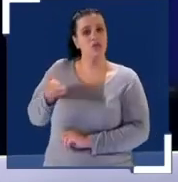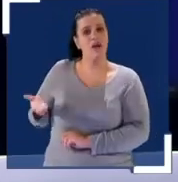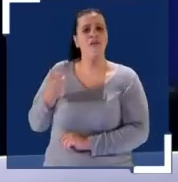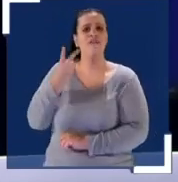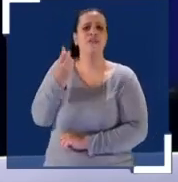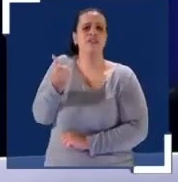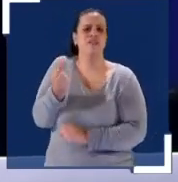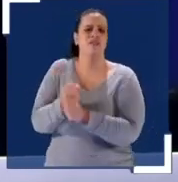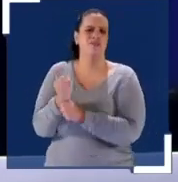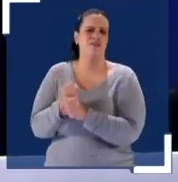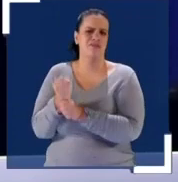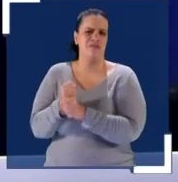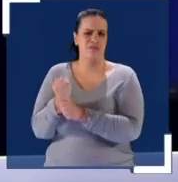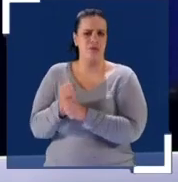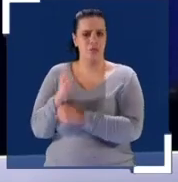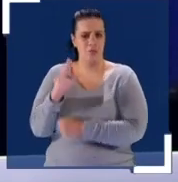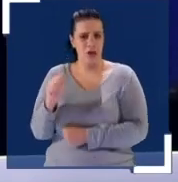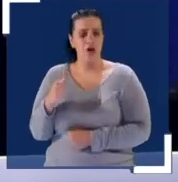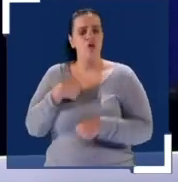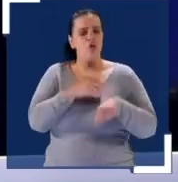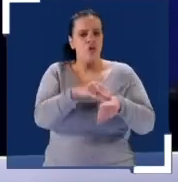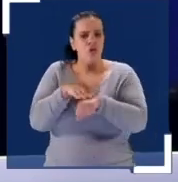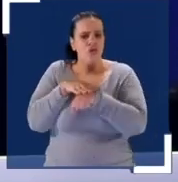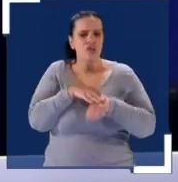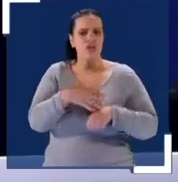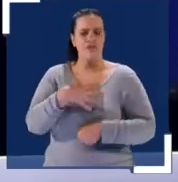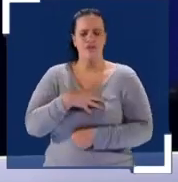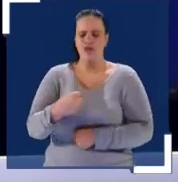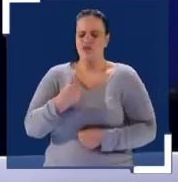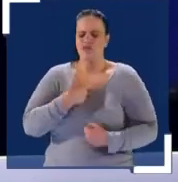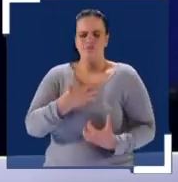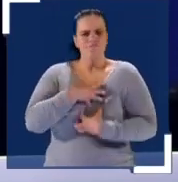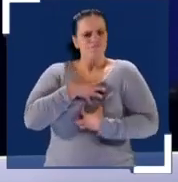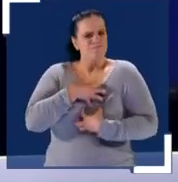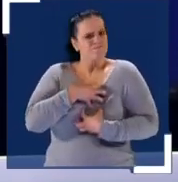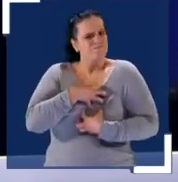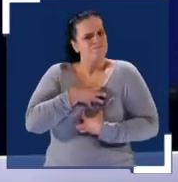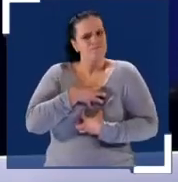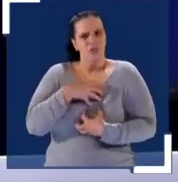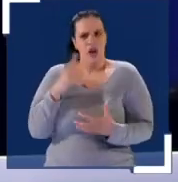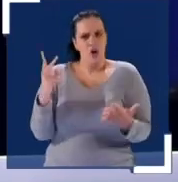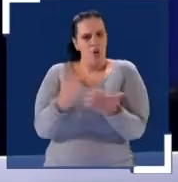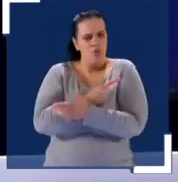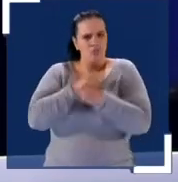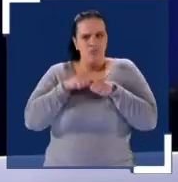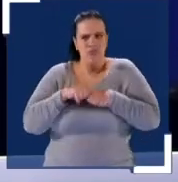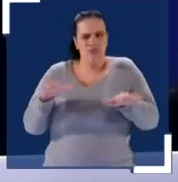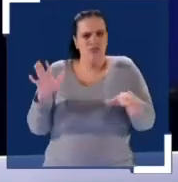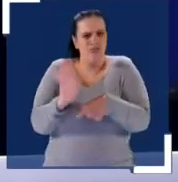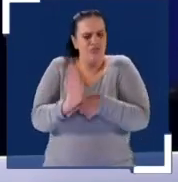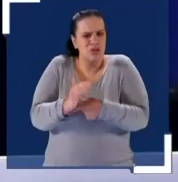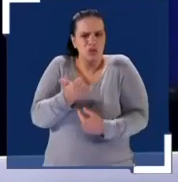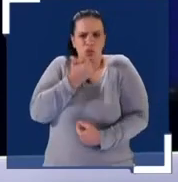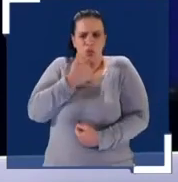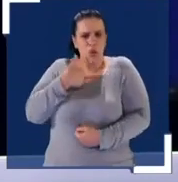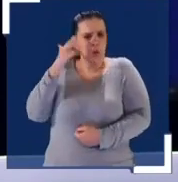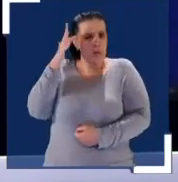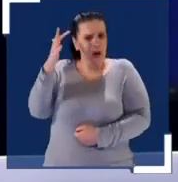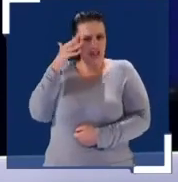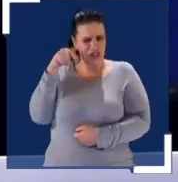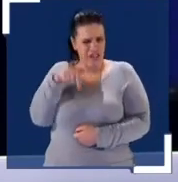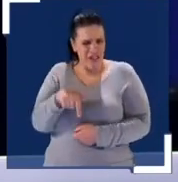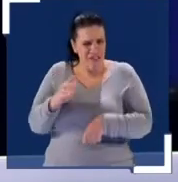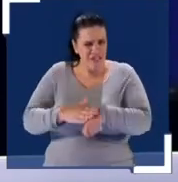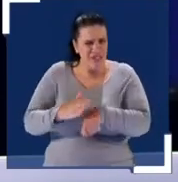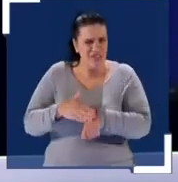26 anos, conversei com os meus filhos, fiquei muito impactado com uma notícia desse tipo e não imaginava que a campanha pudesse